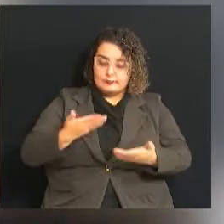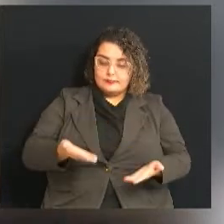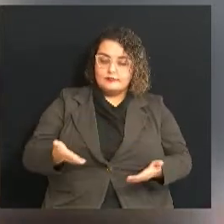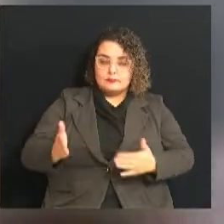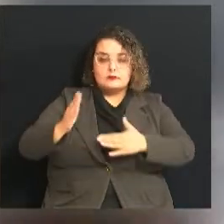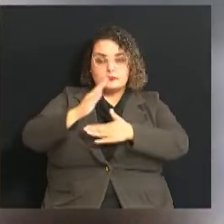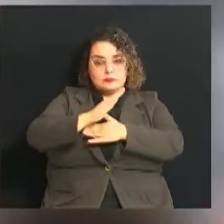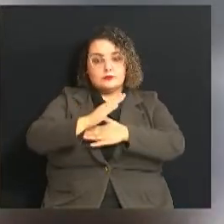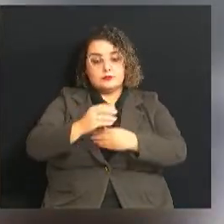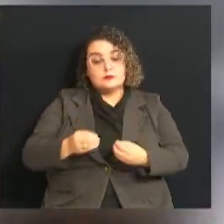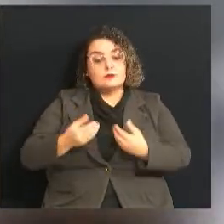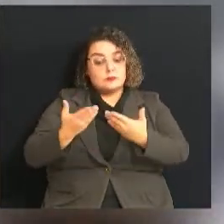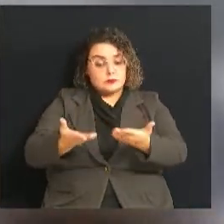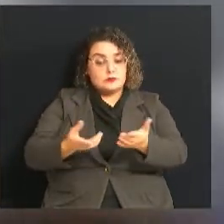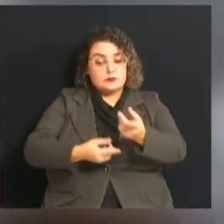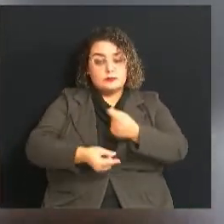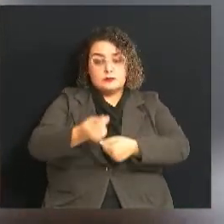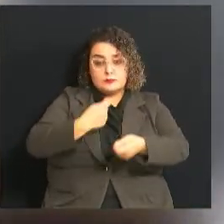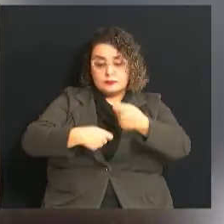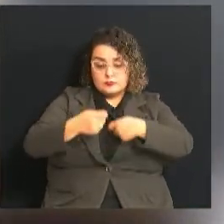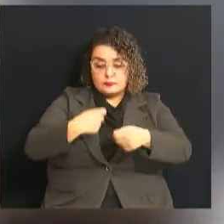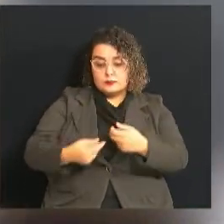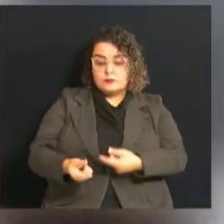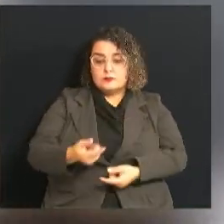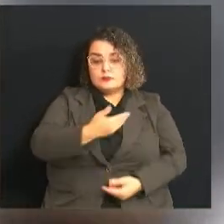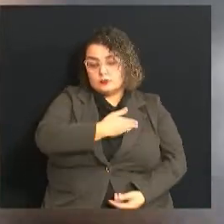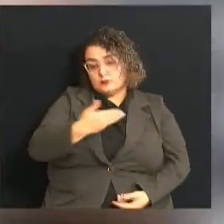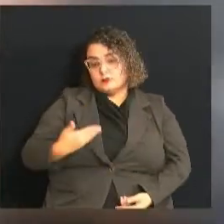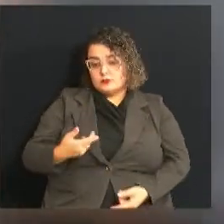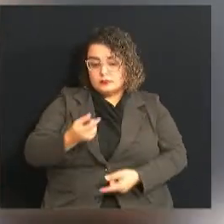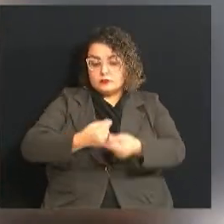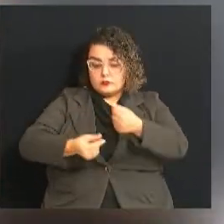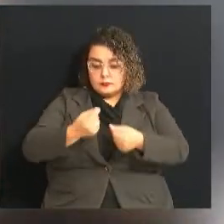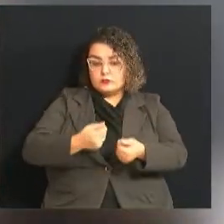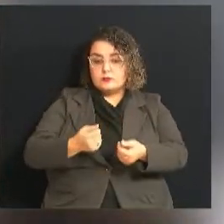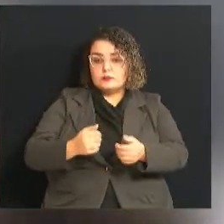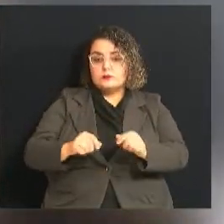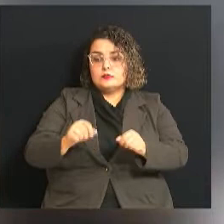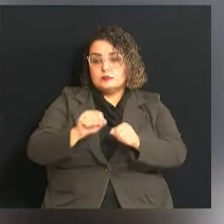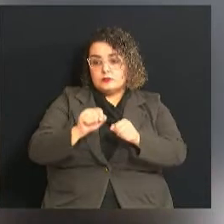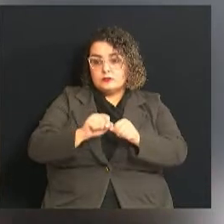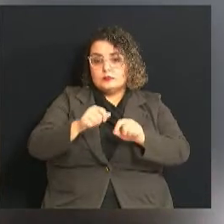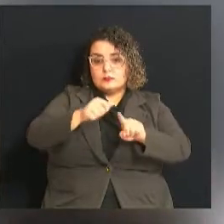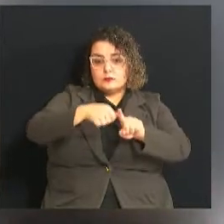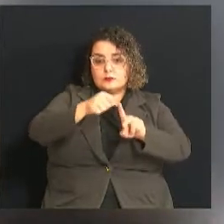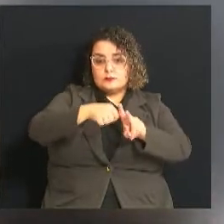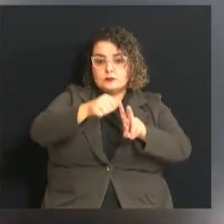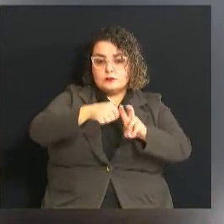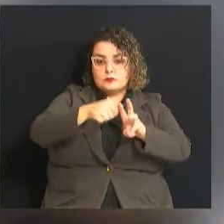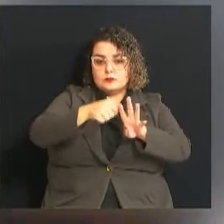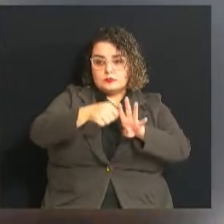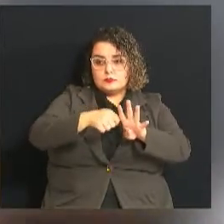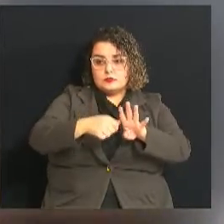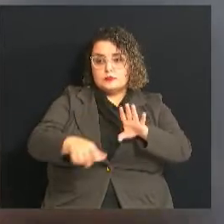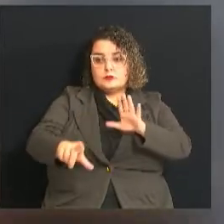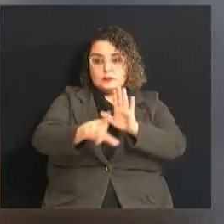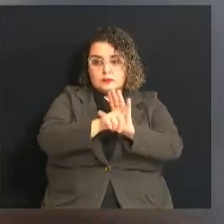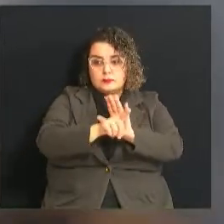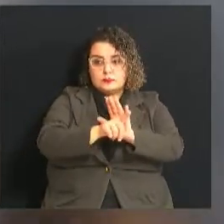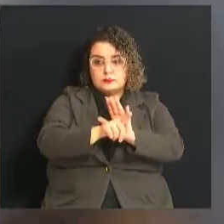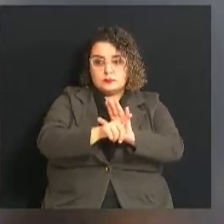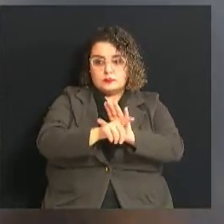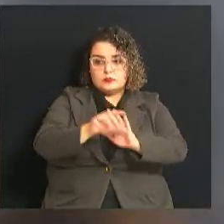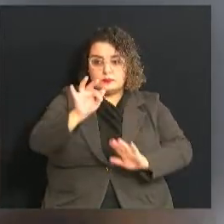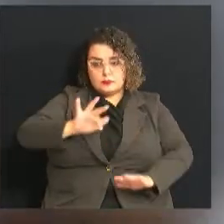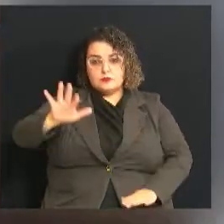contas do que a administração pública realizou nesse quadrimestre. Nós estamos aqui em cumprimento a uma lei federal, que é a Lei de